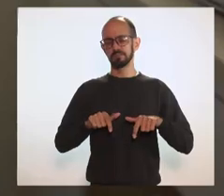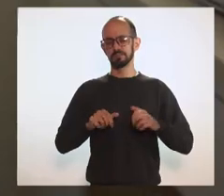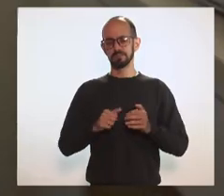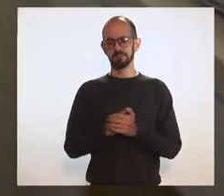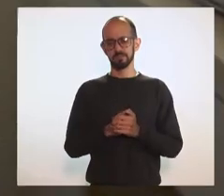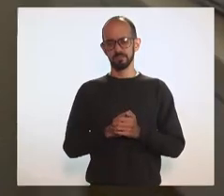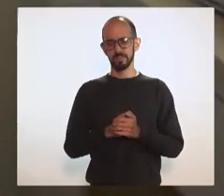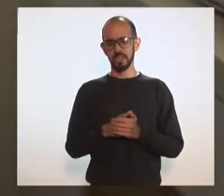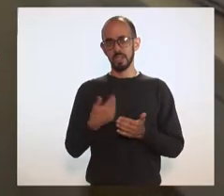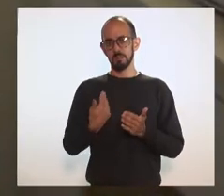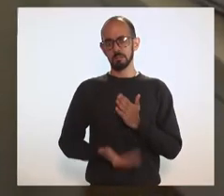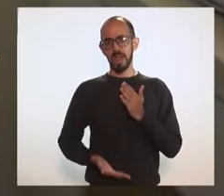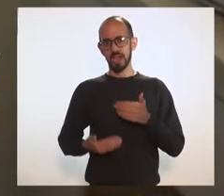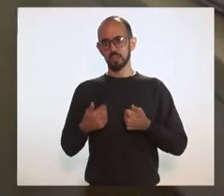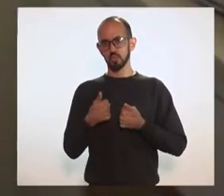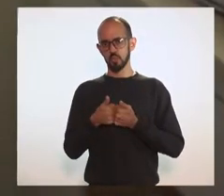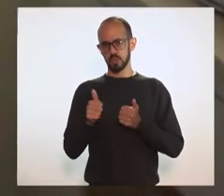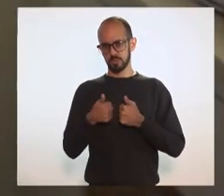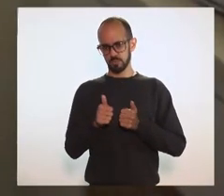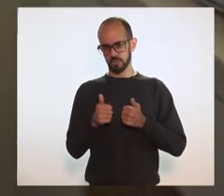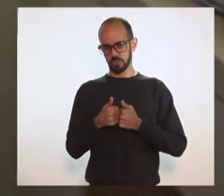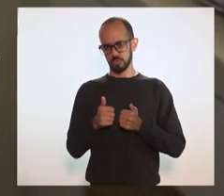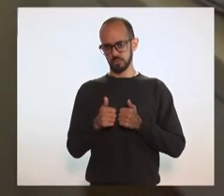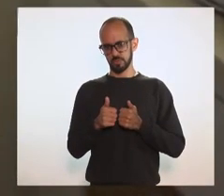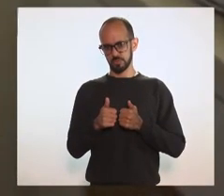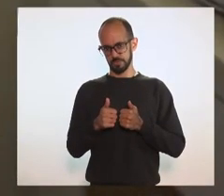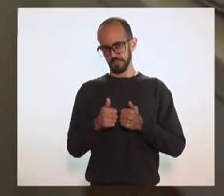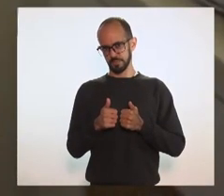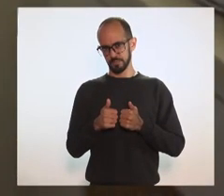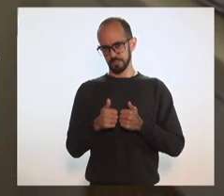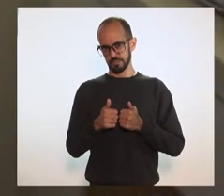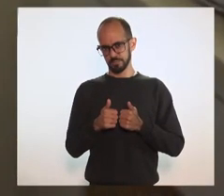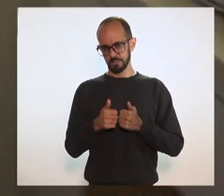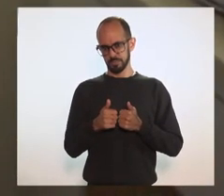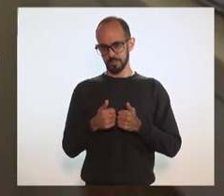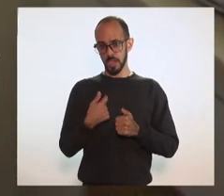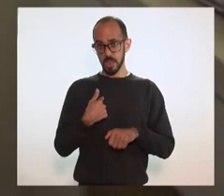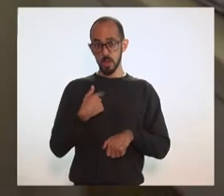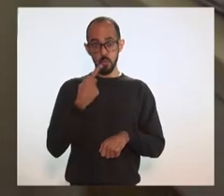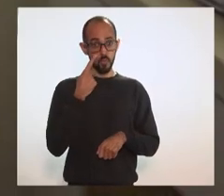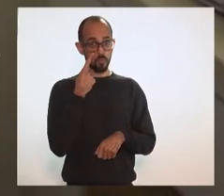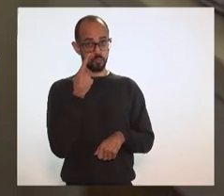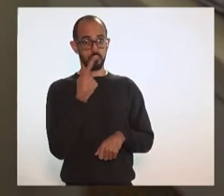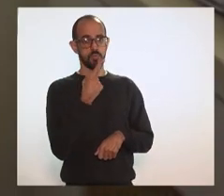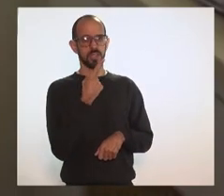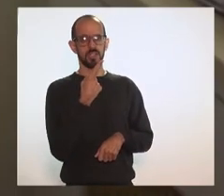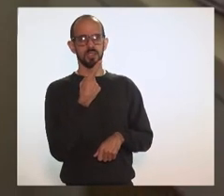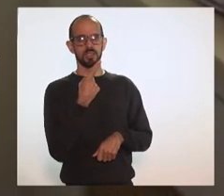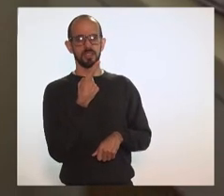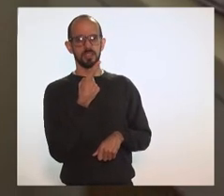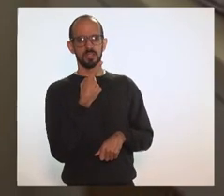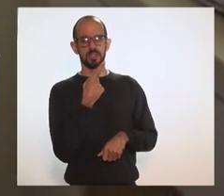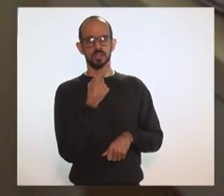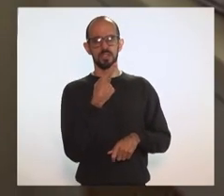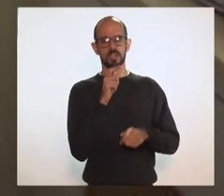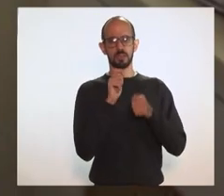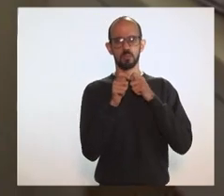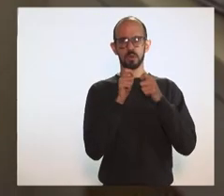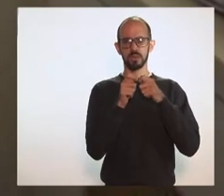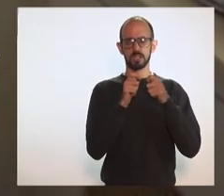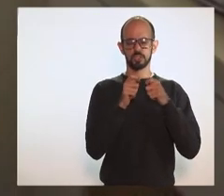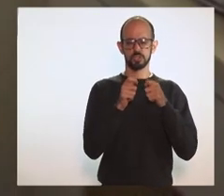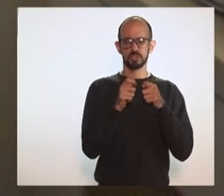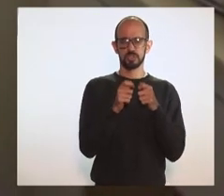ele pega o ônibus, e eu estou dizendo que eu fiquei assistindo muitas reportagens sobre